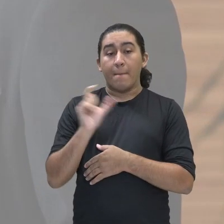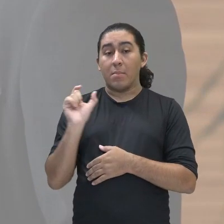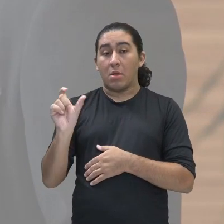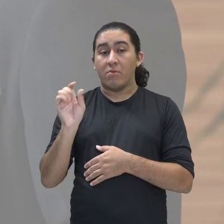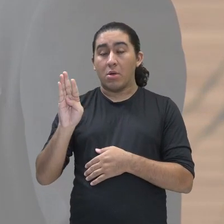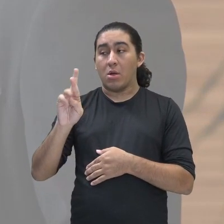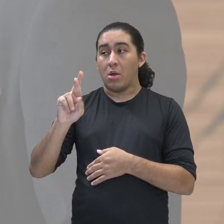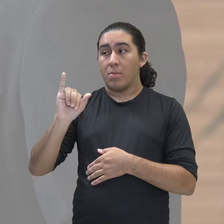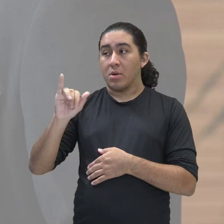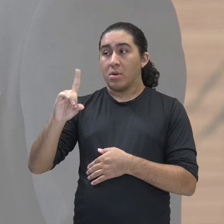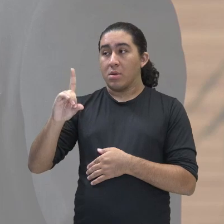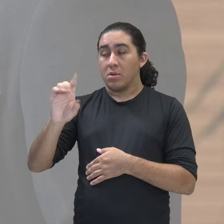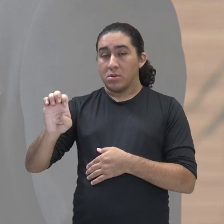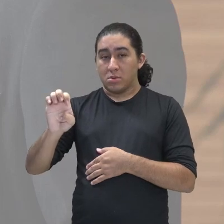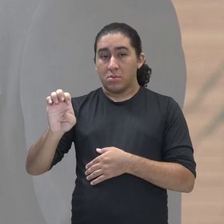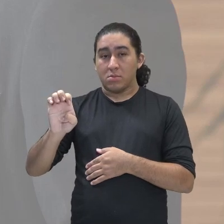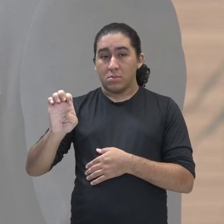Boyfriend.